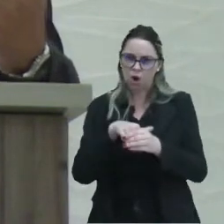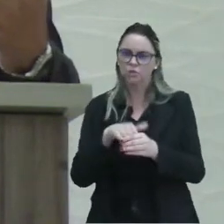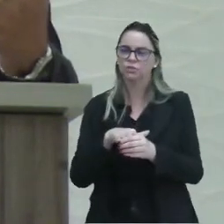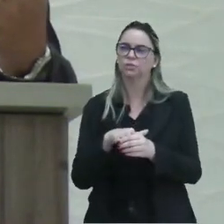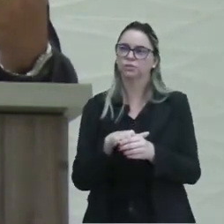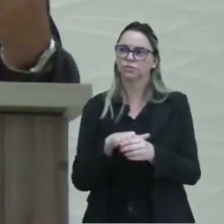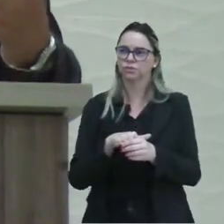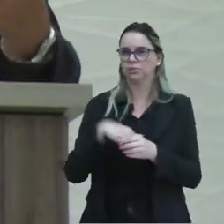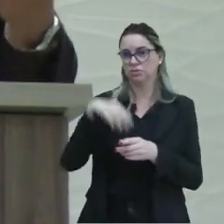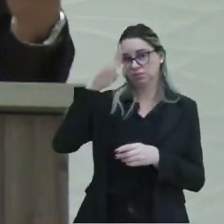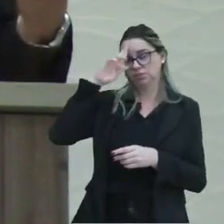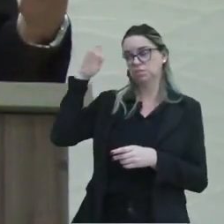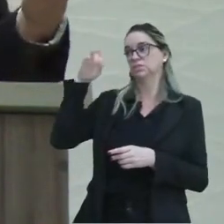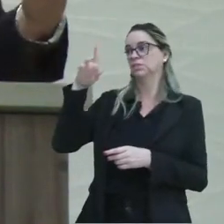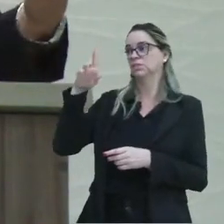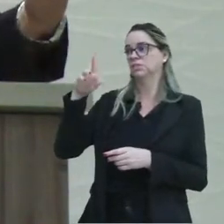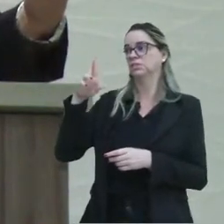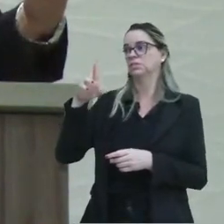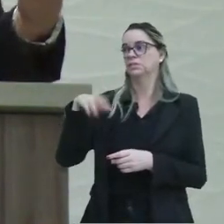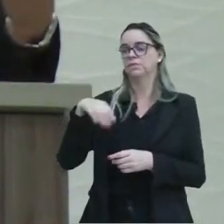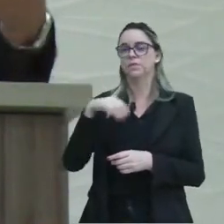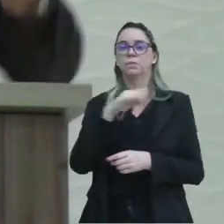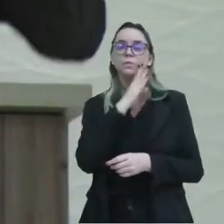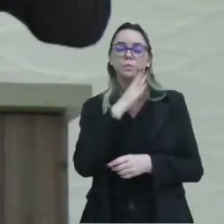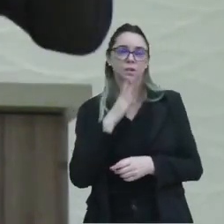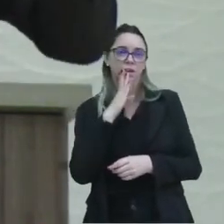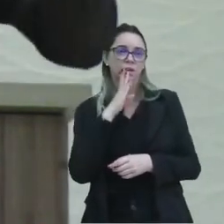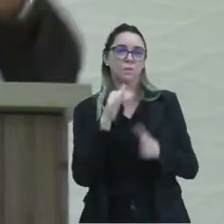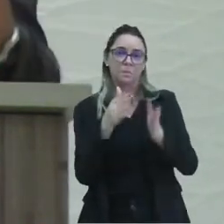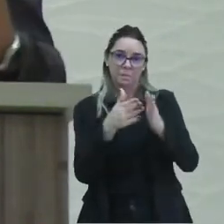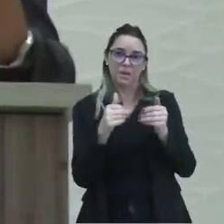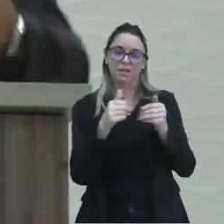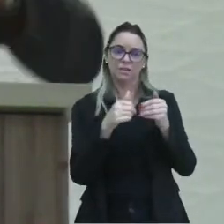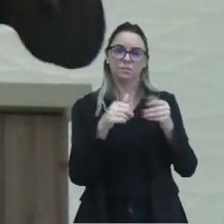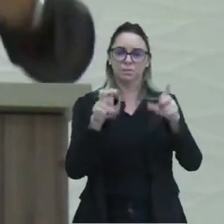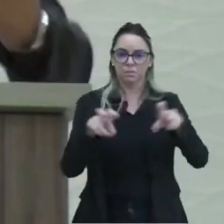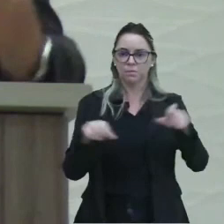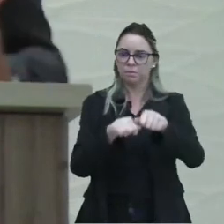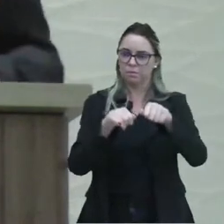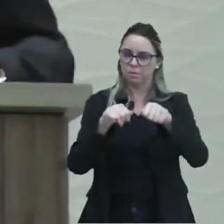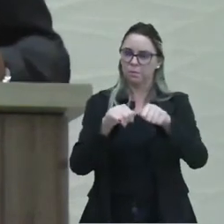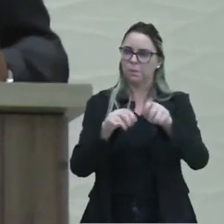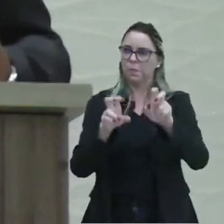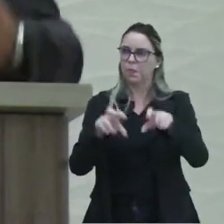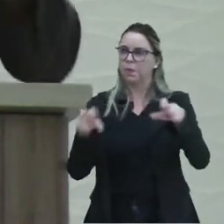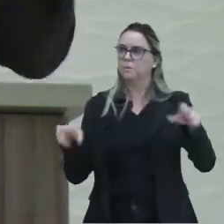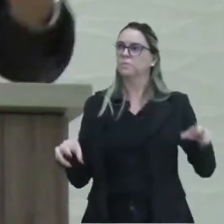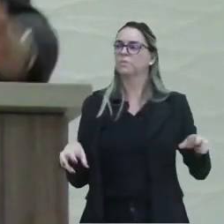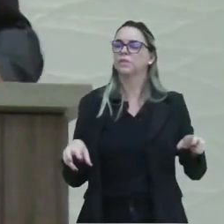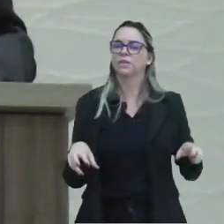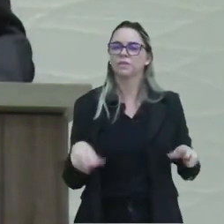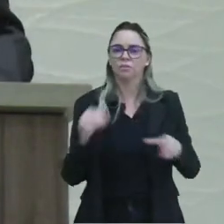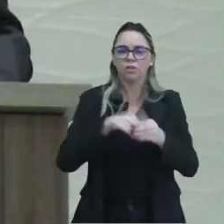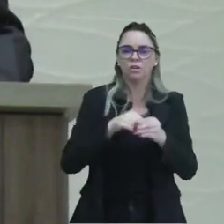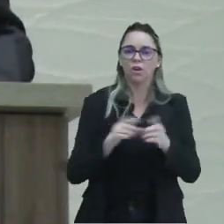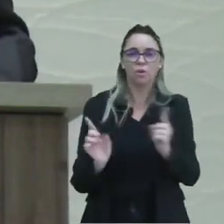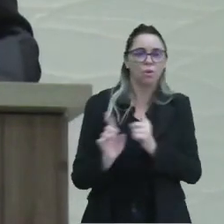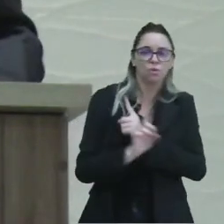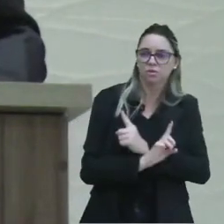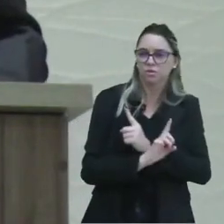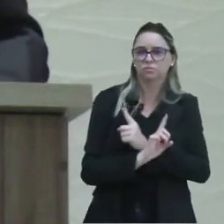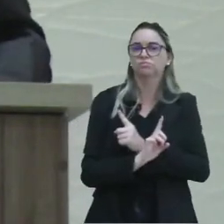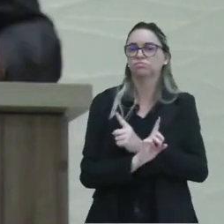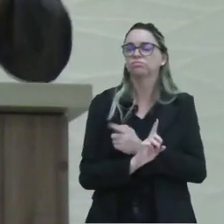líder, que é o vereador Bruno Braga, que pede para a bancada votar contrário a esse requerimento, e eu voto contrário também a